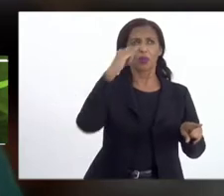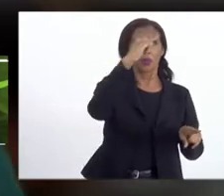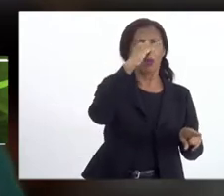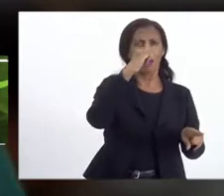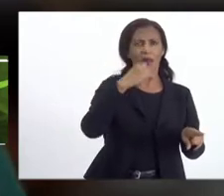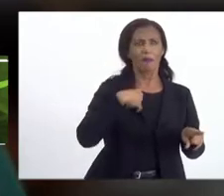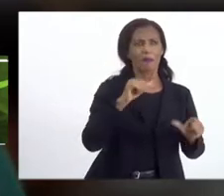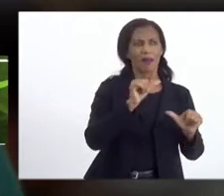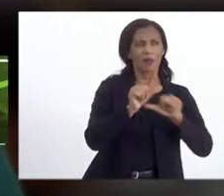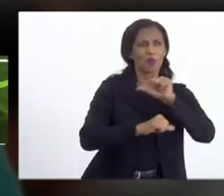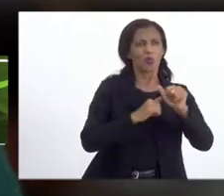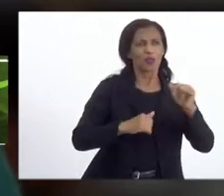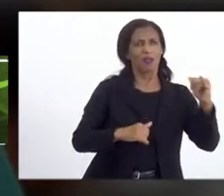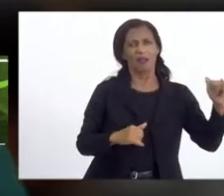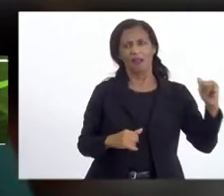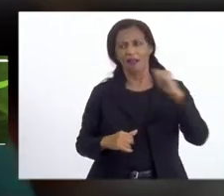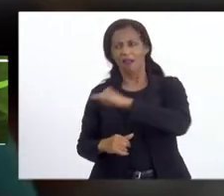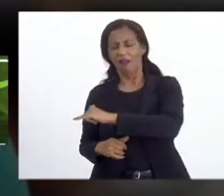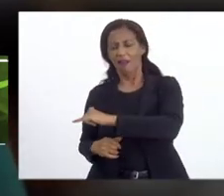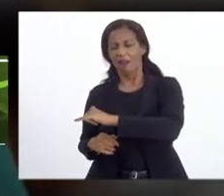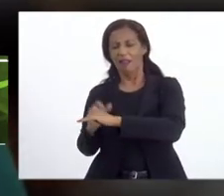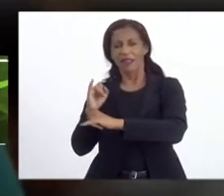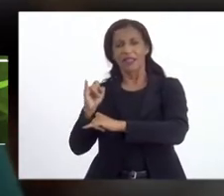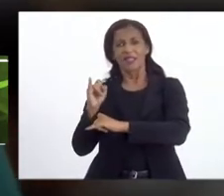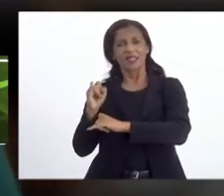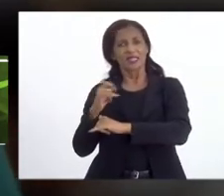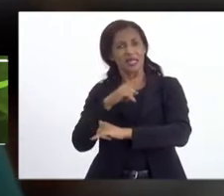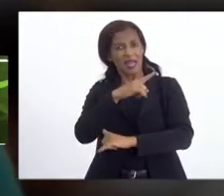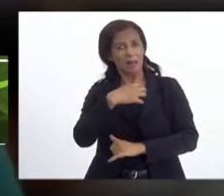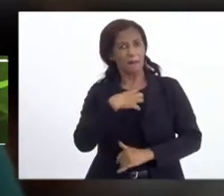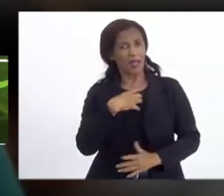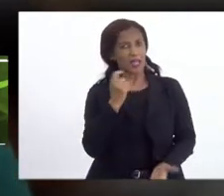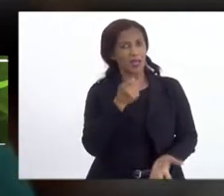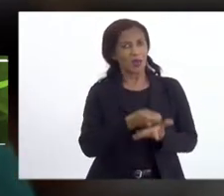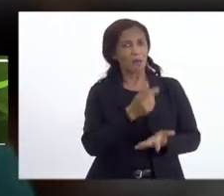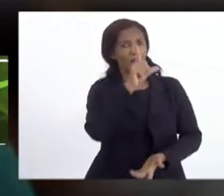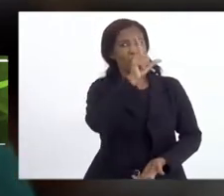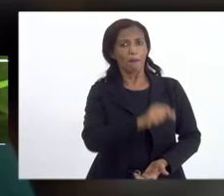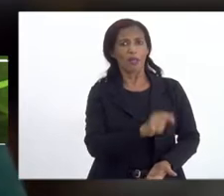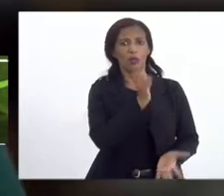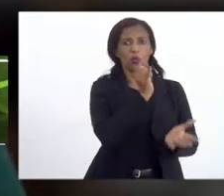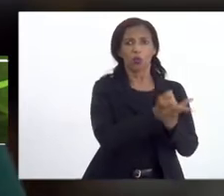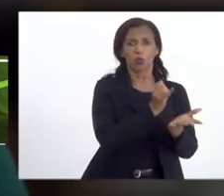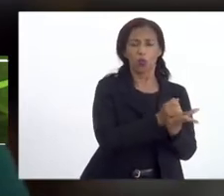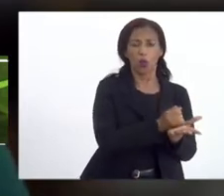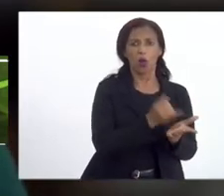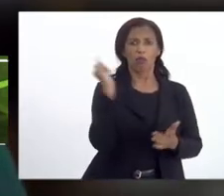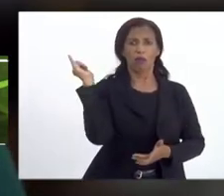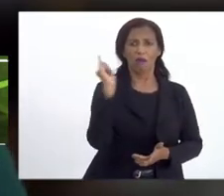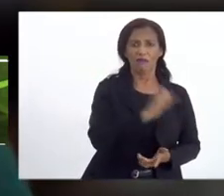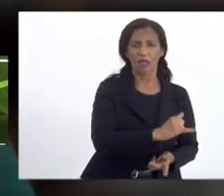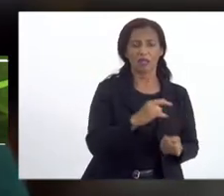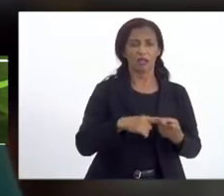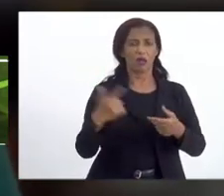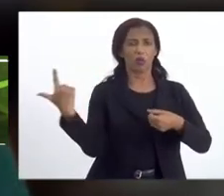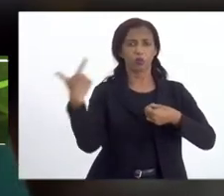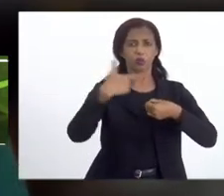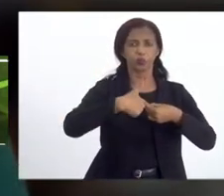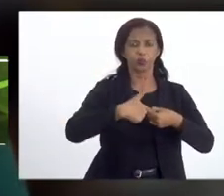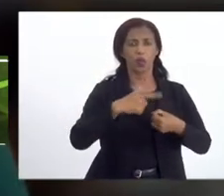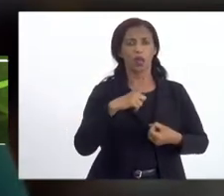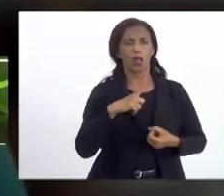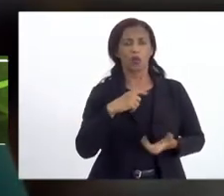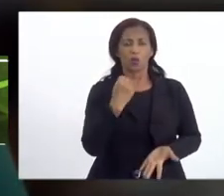Frio, se na Bahia eu pago menos ICMS de aviação, eu pago menos impostos de modo geral, eu